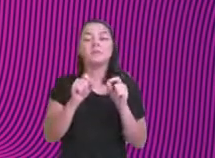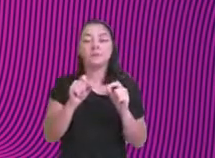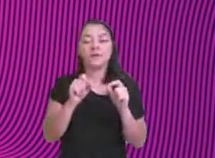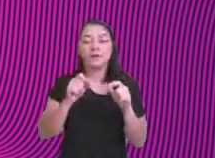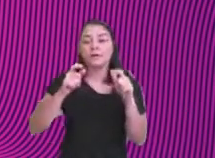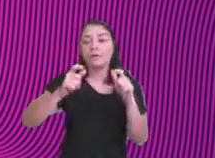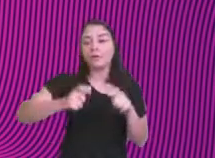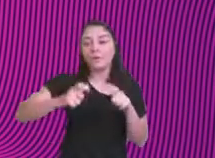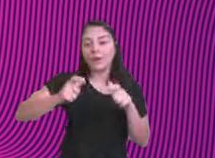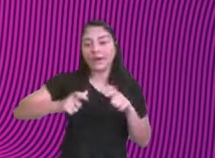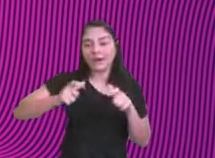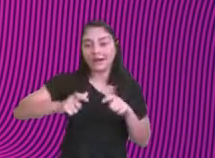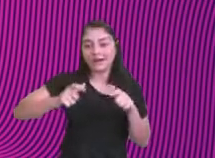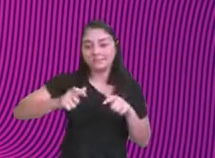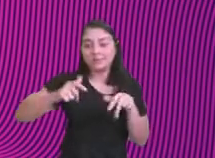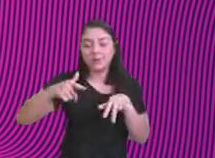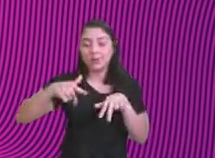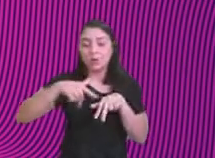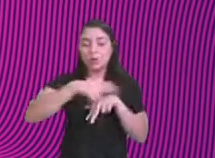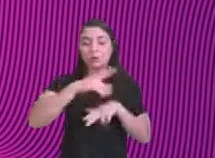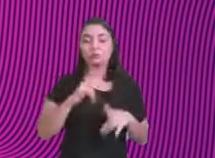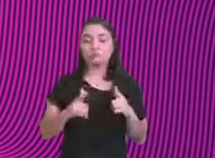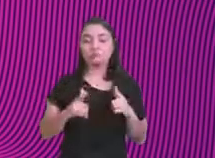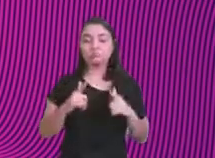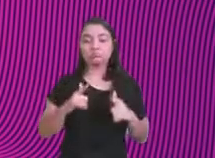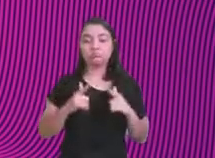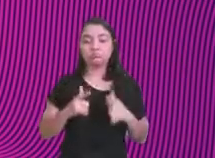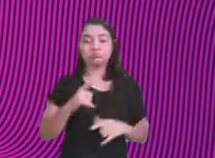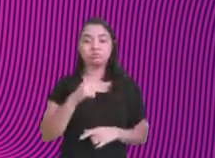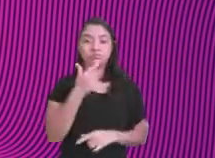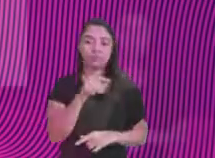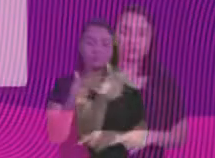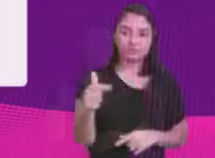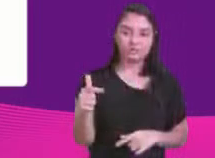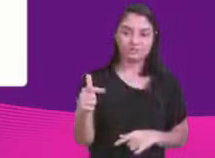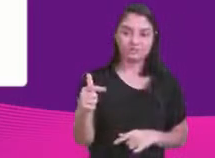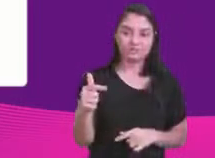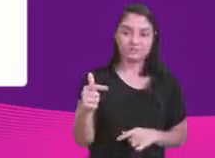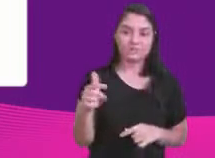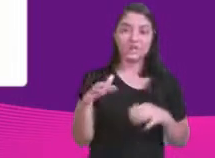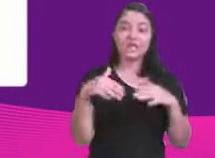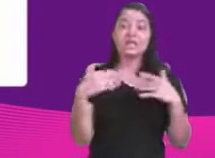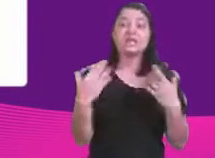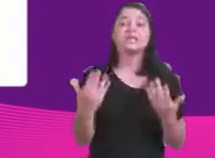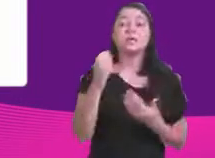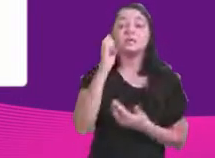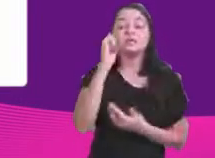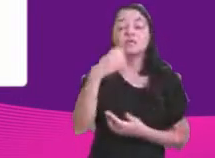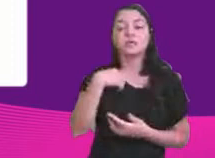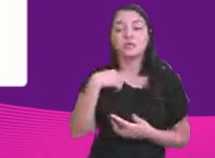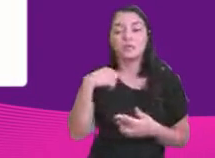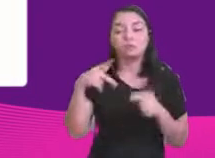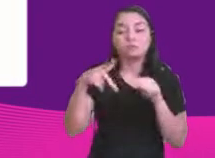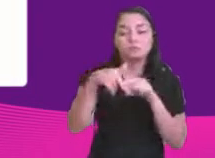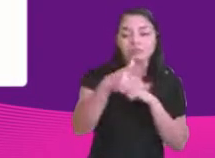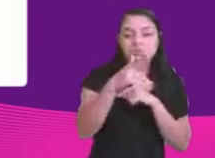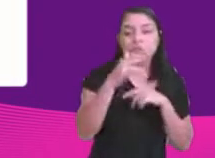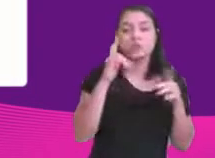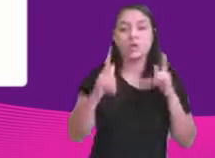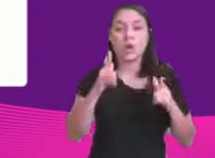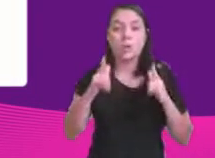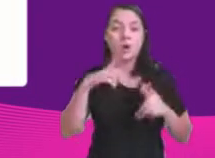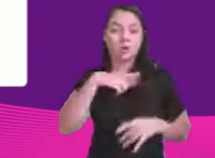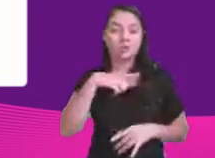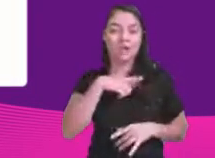acesso à cirurgia robótica. Então, se eu não tenho acesso à cirurgia robótica, eu